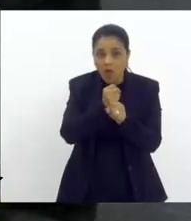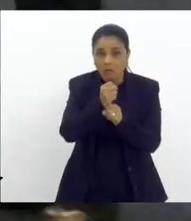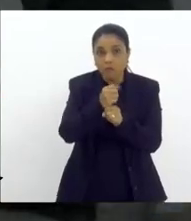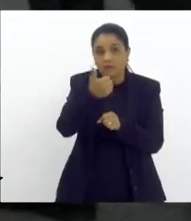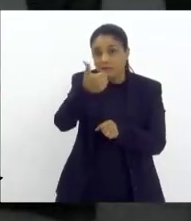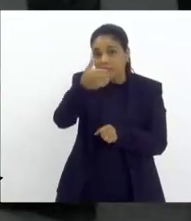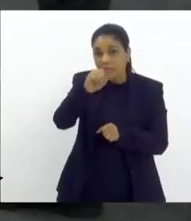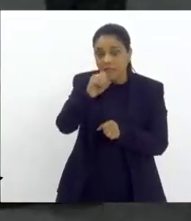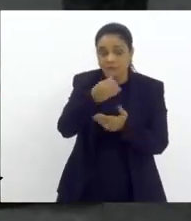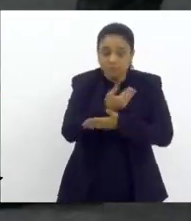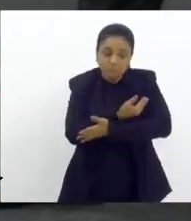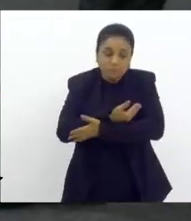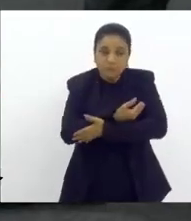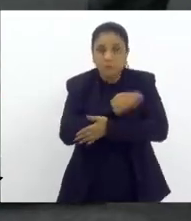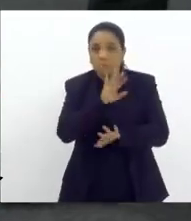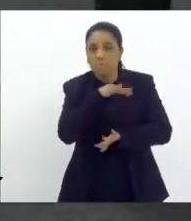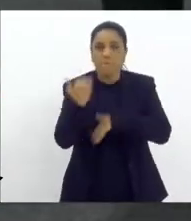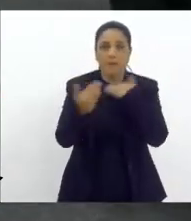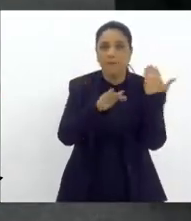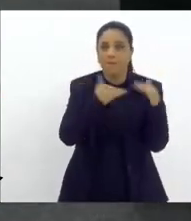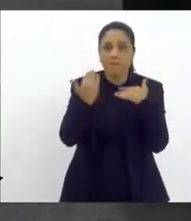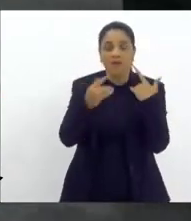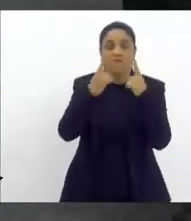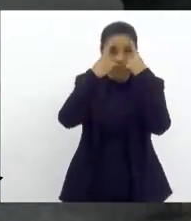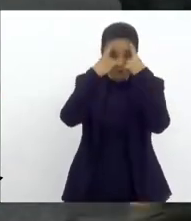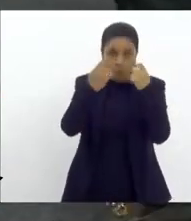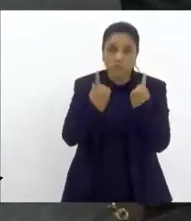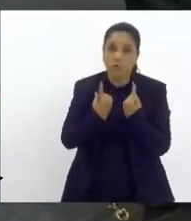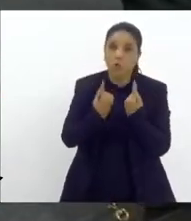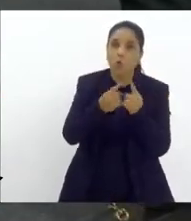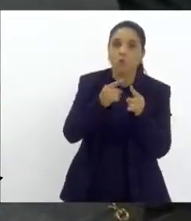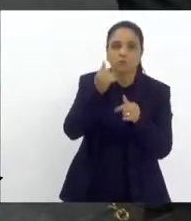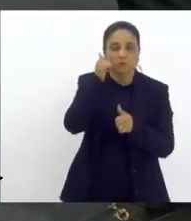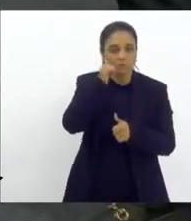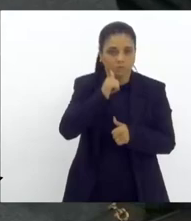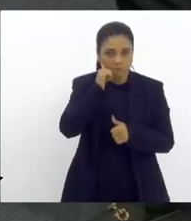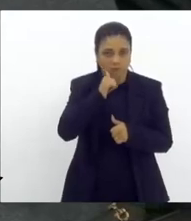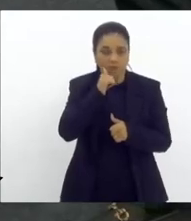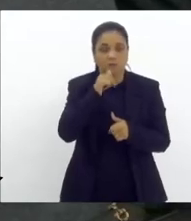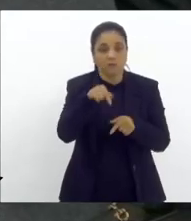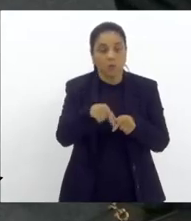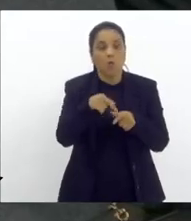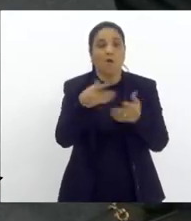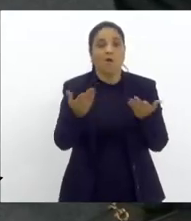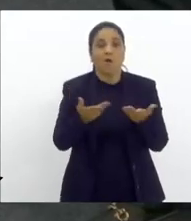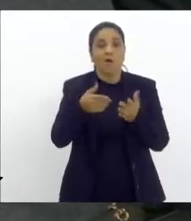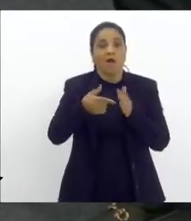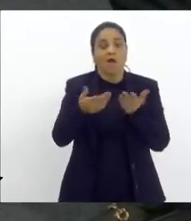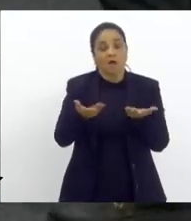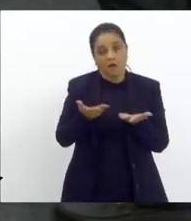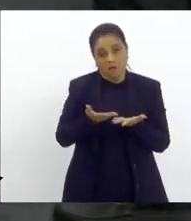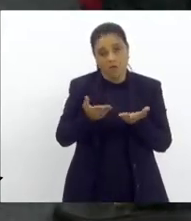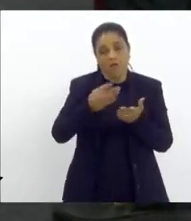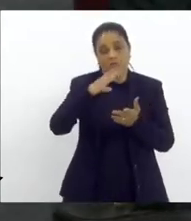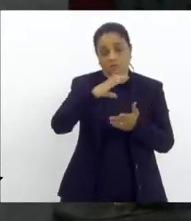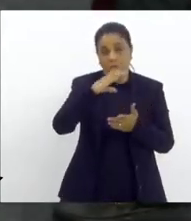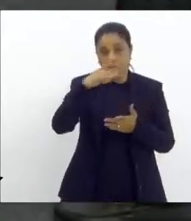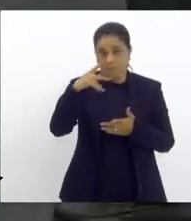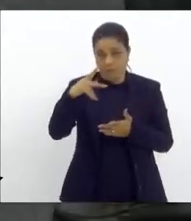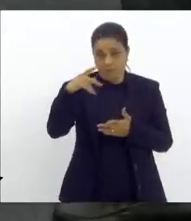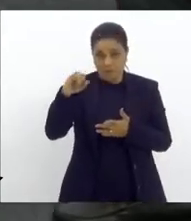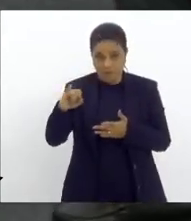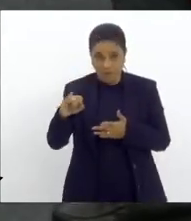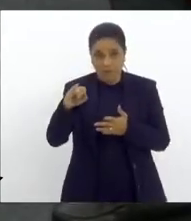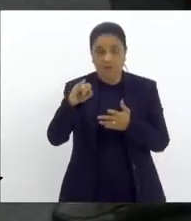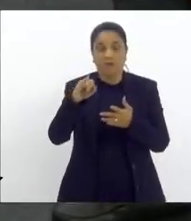então aqui hoje fruto das leis que a gente conseguiu aprovar no âmbito da CPI da violência